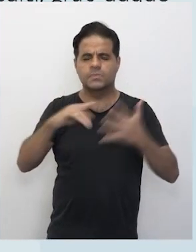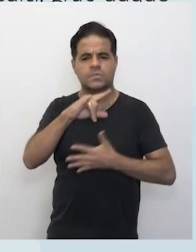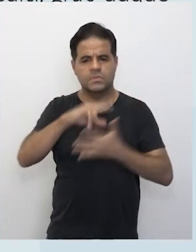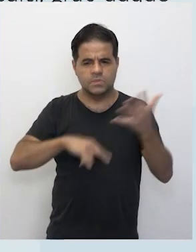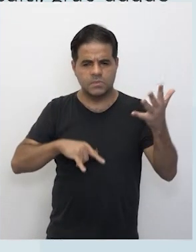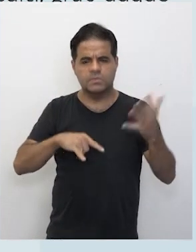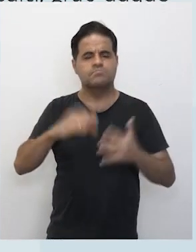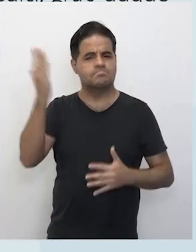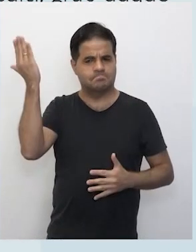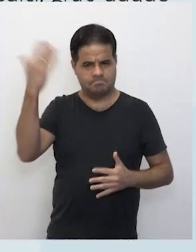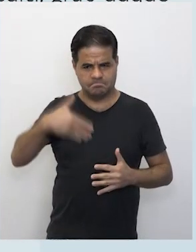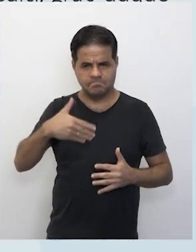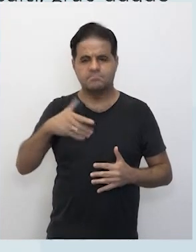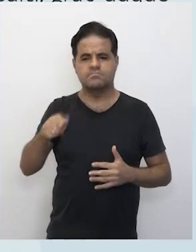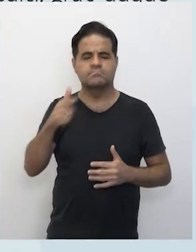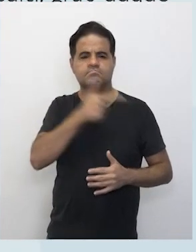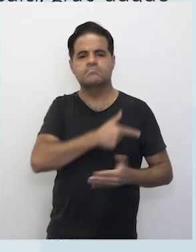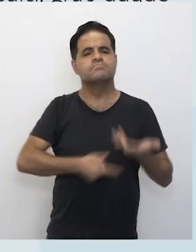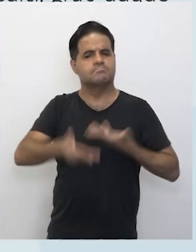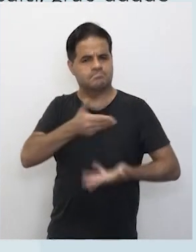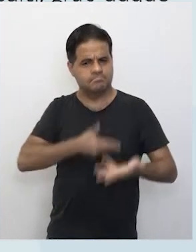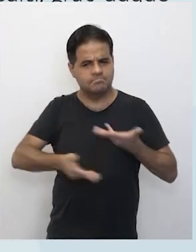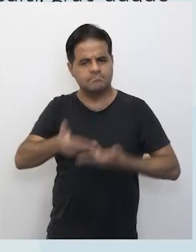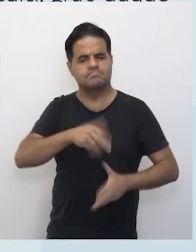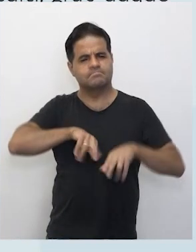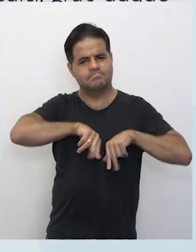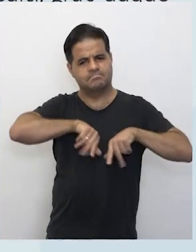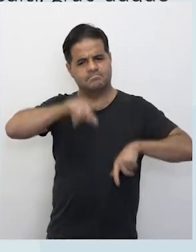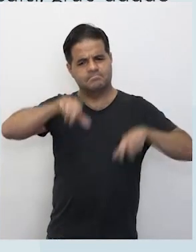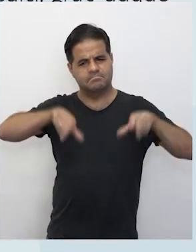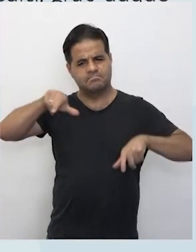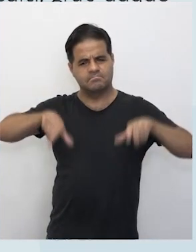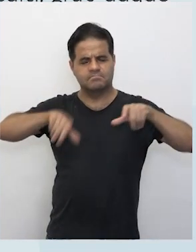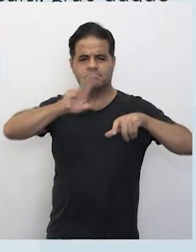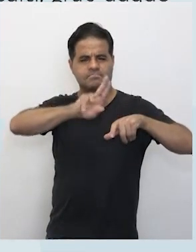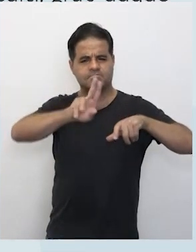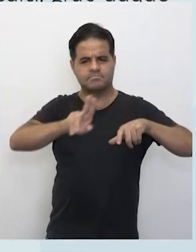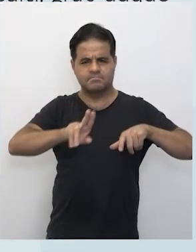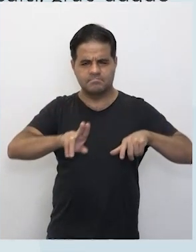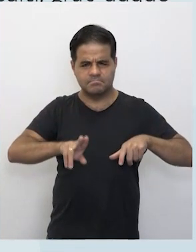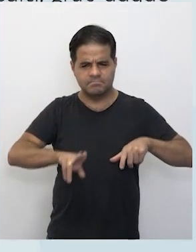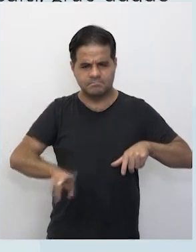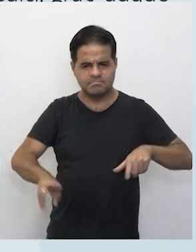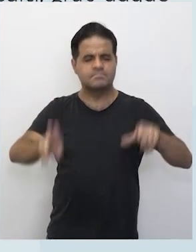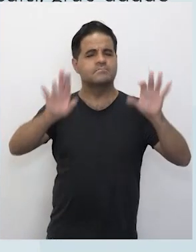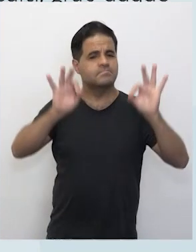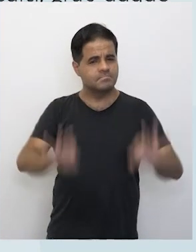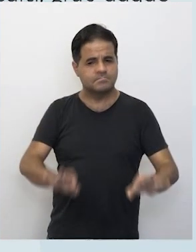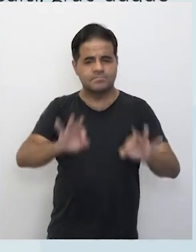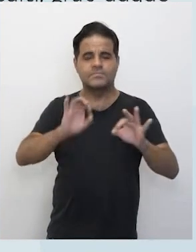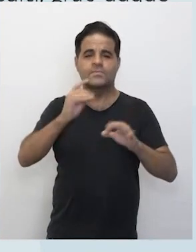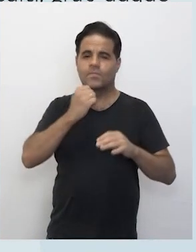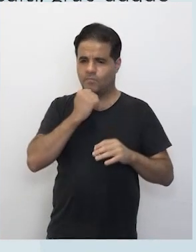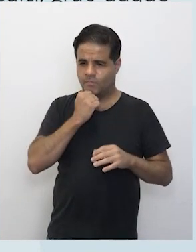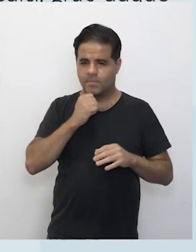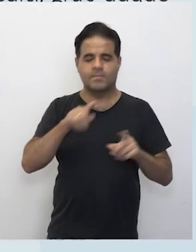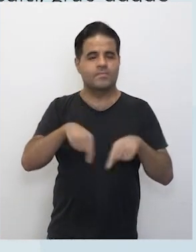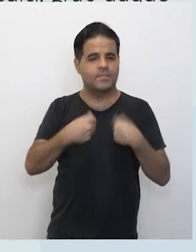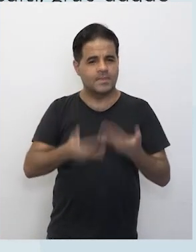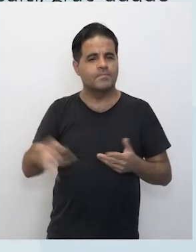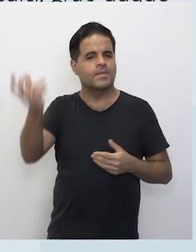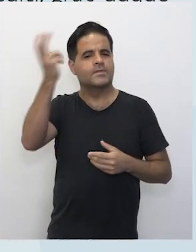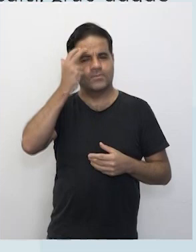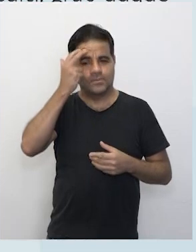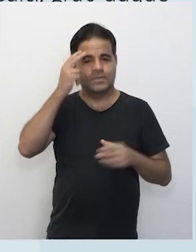que comprova que ela teve relações com vários grandes nomes do Renascimento, não só o científico, como o cultural